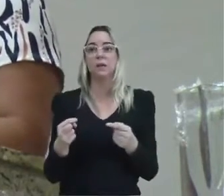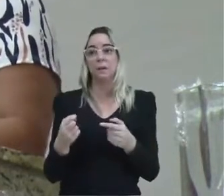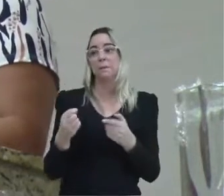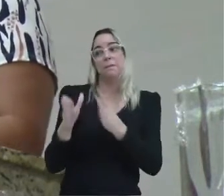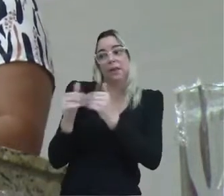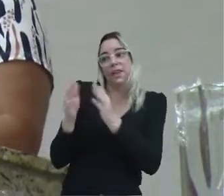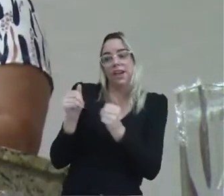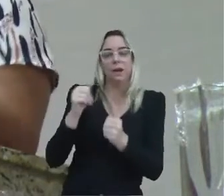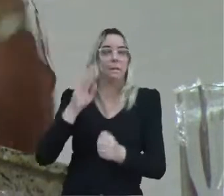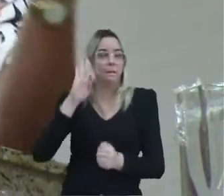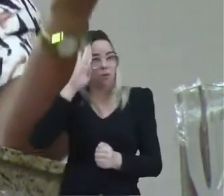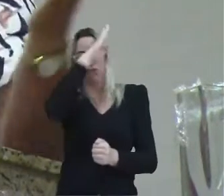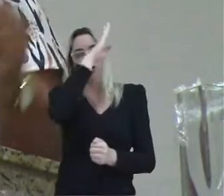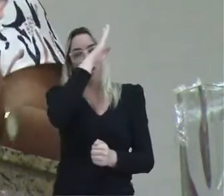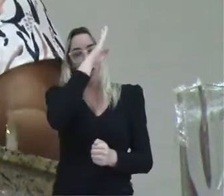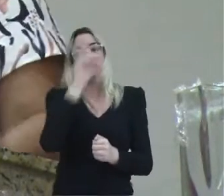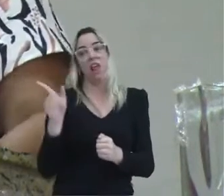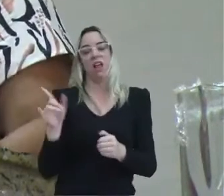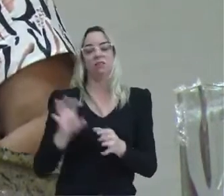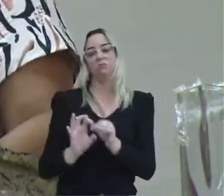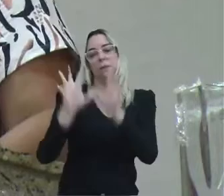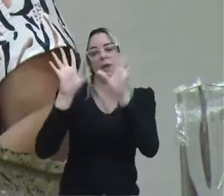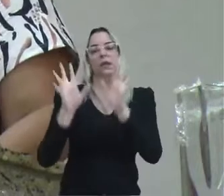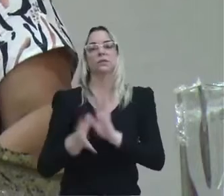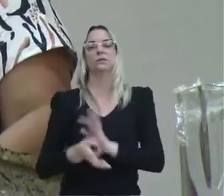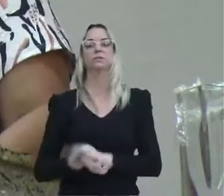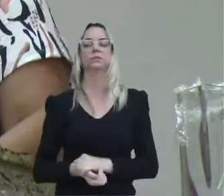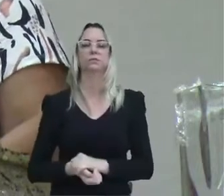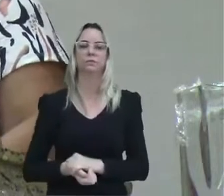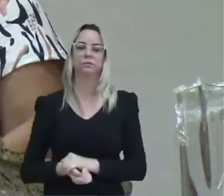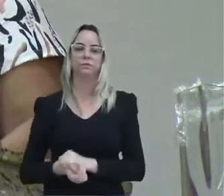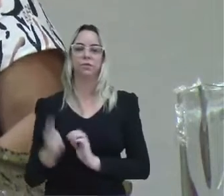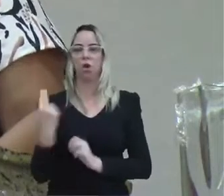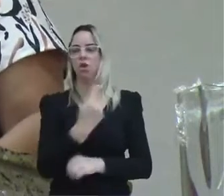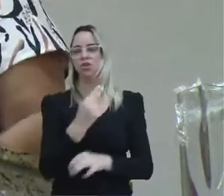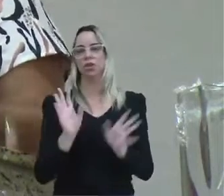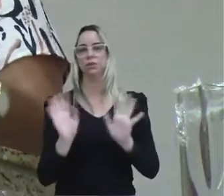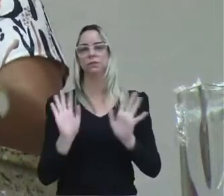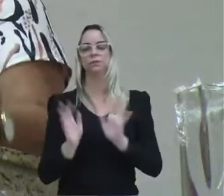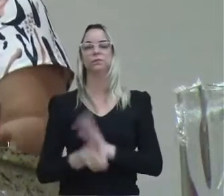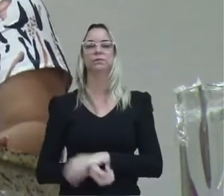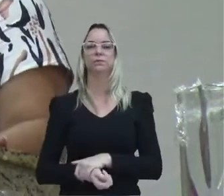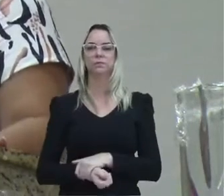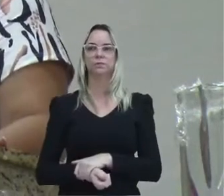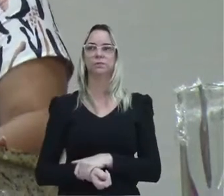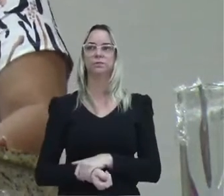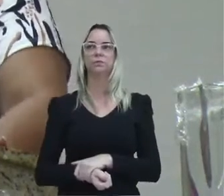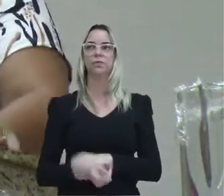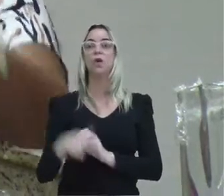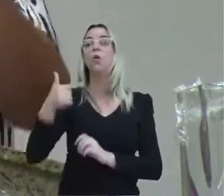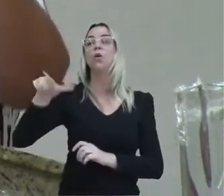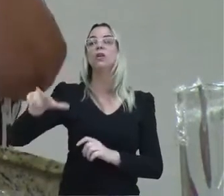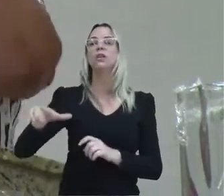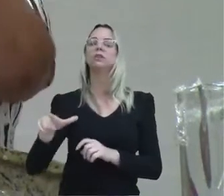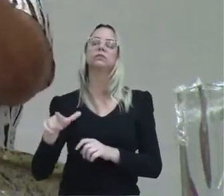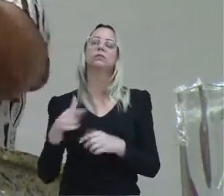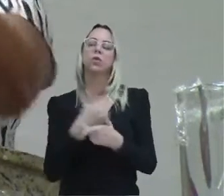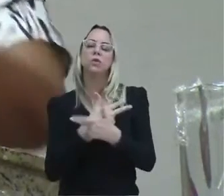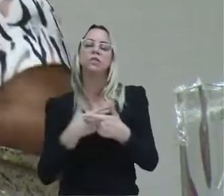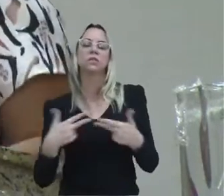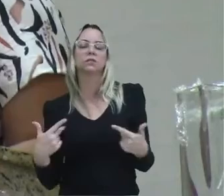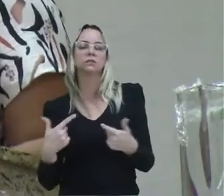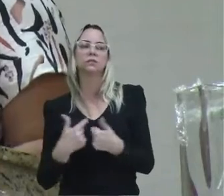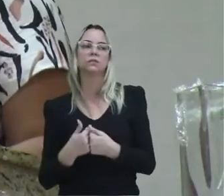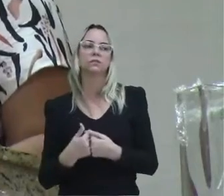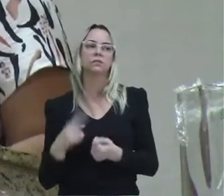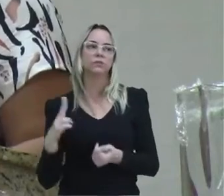quem tem que liberar é ele. Infelizmente, não somos nós. E outra,